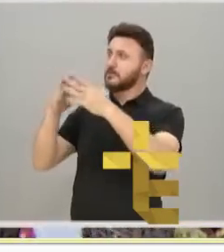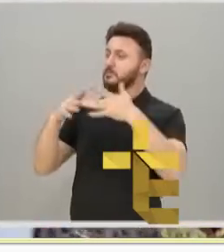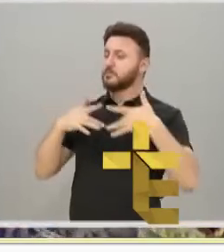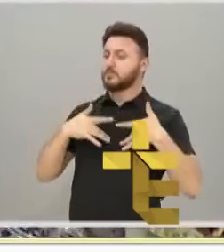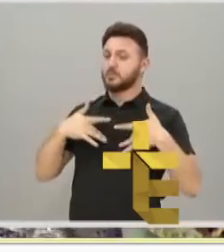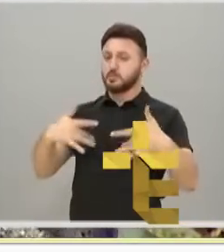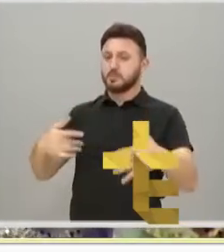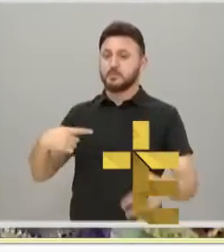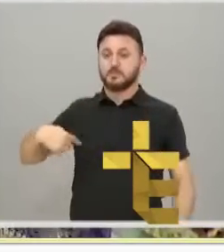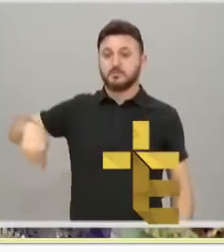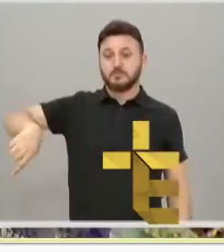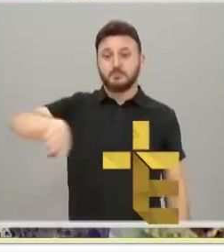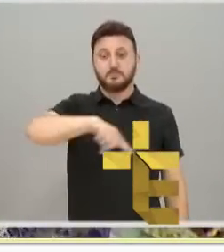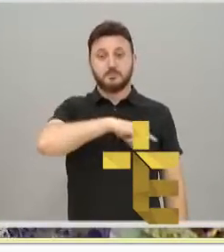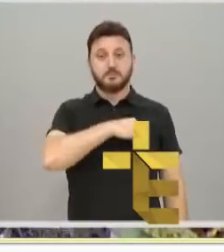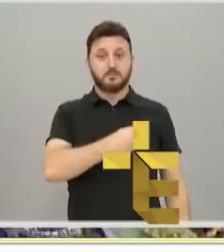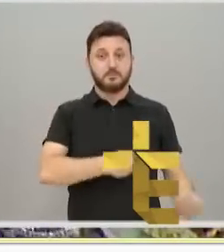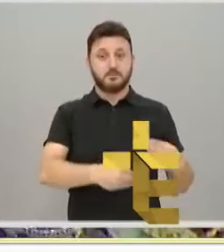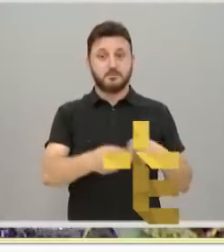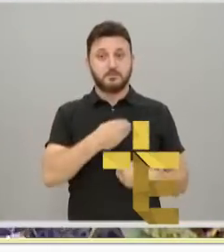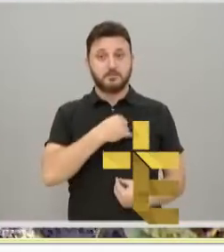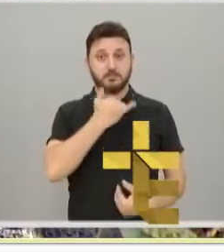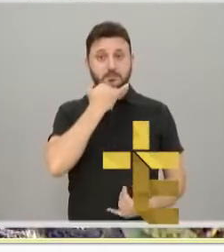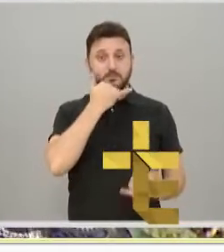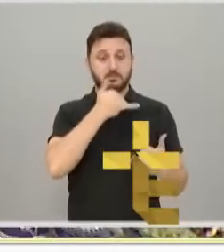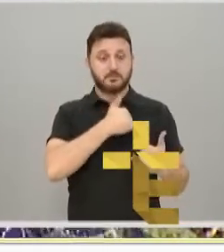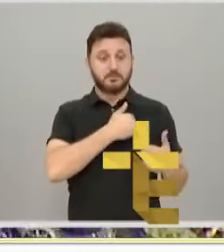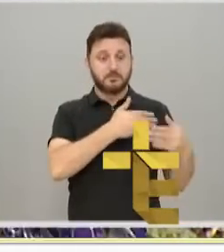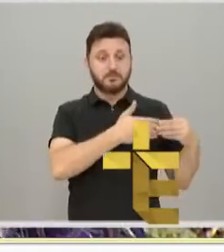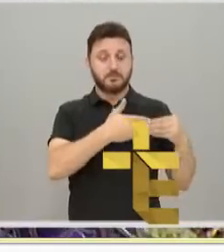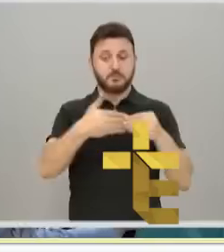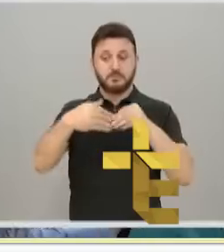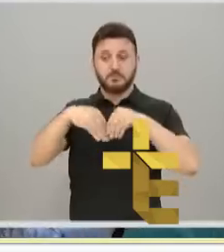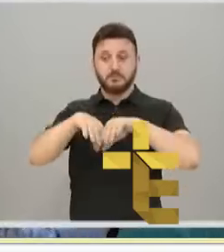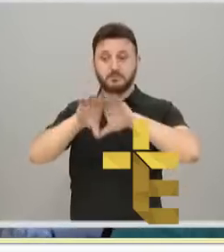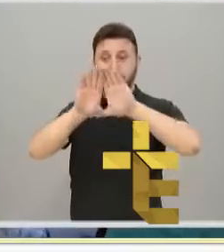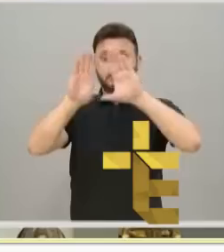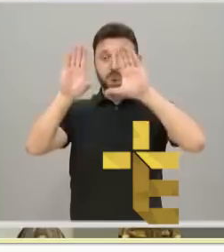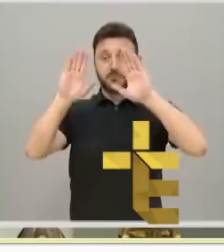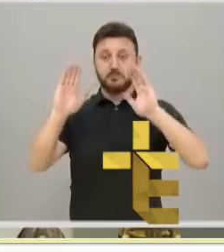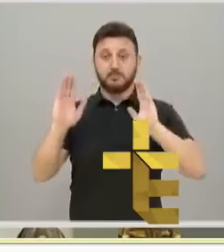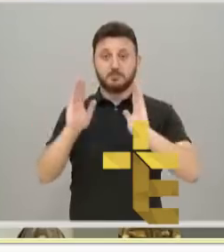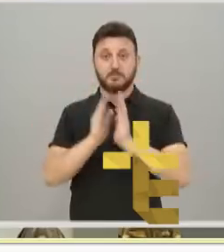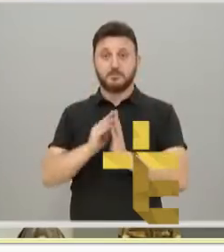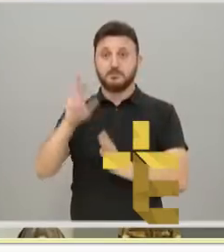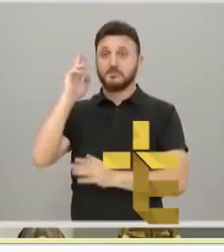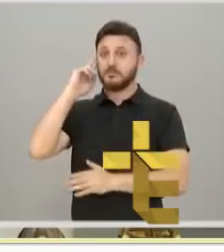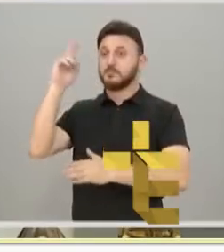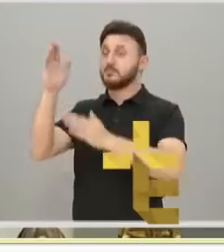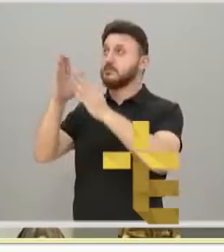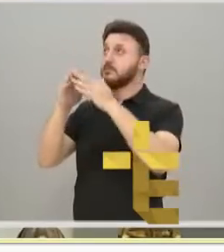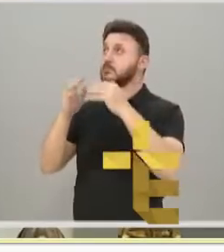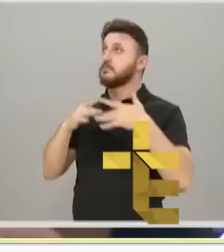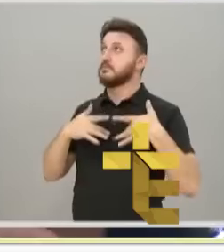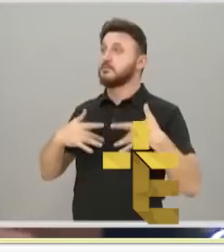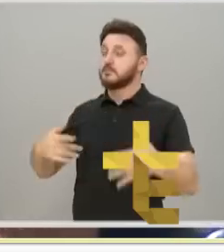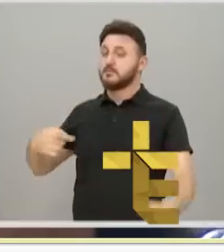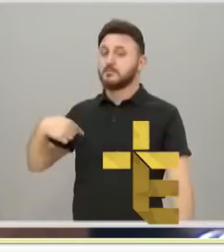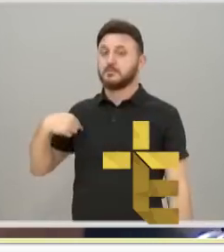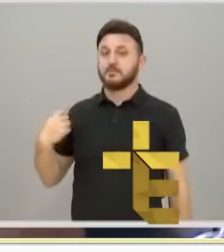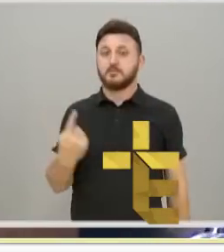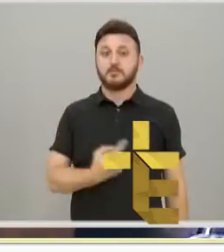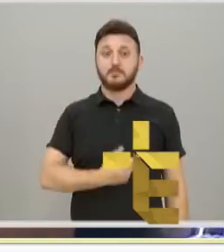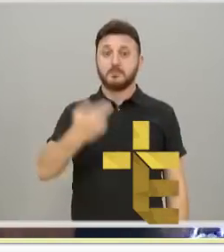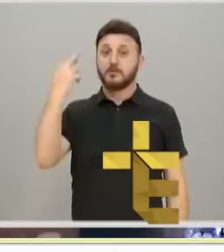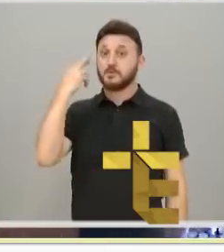nós, perdoe os nossos pecados e nos conduz à vida eterna. Amém. Senhor, tende piedade de nós.